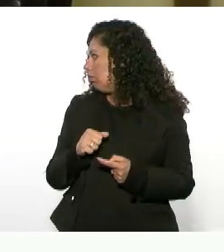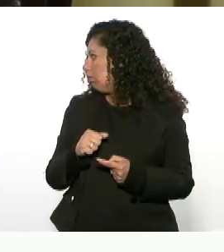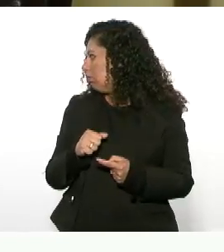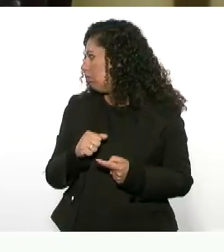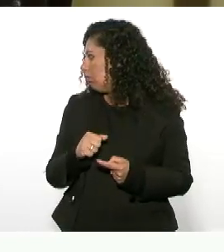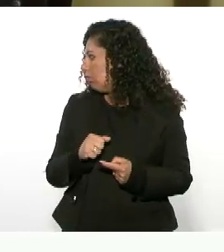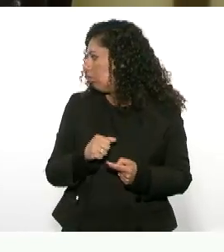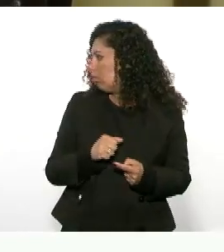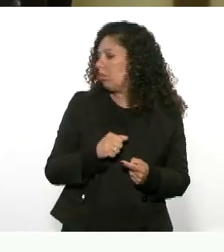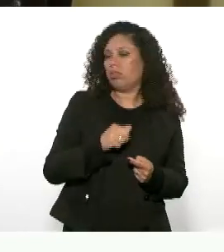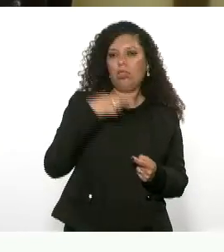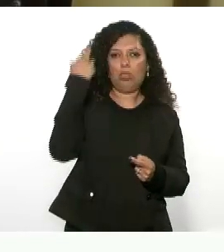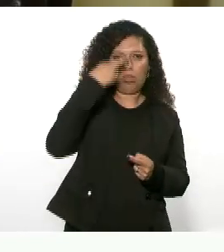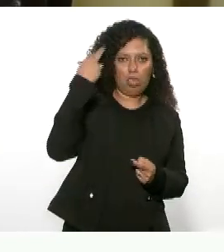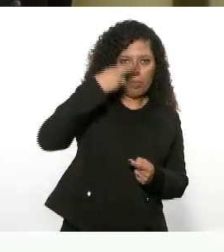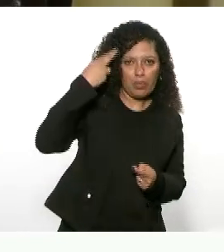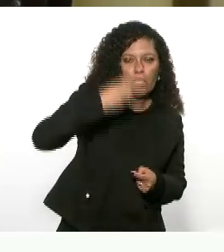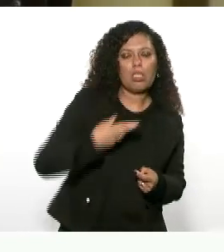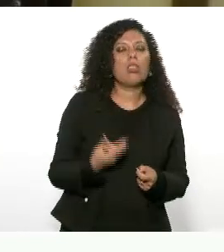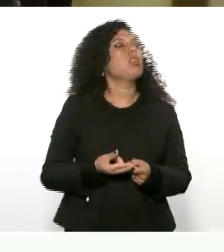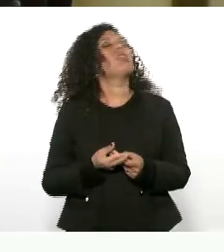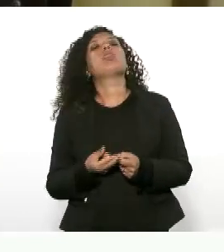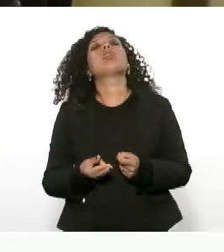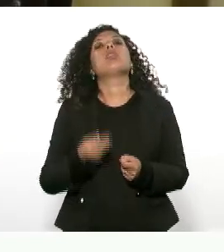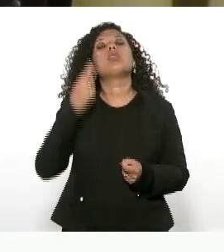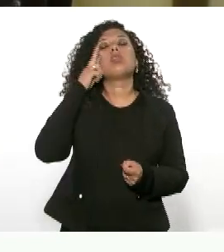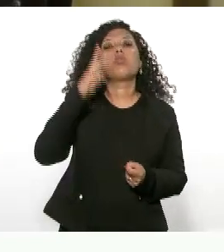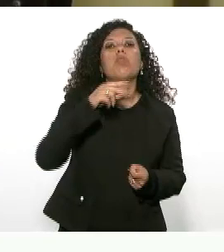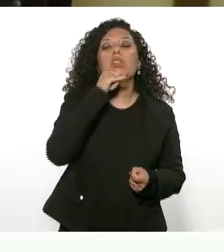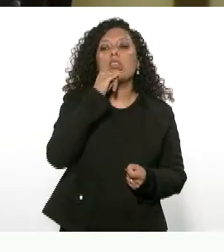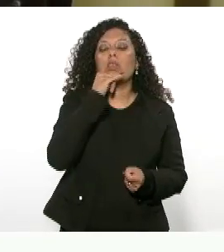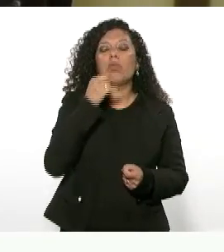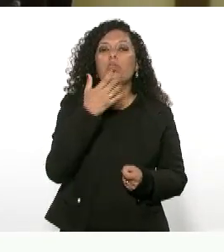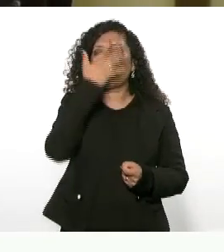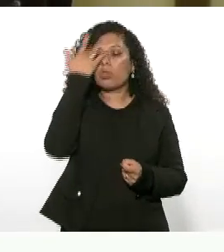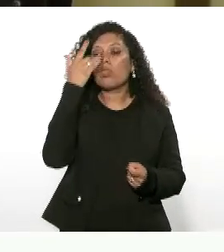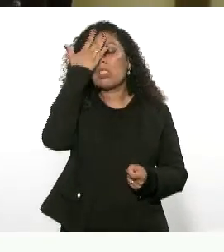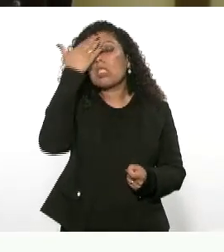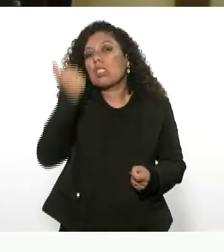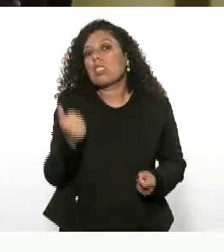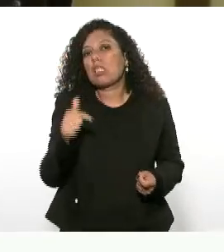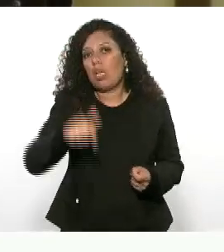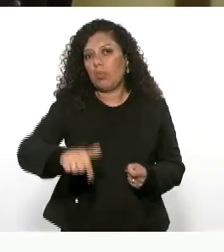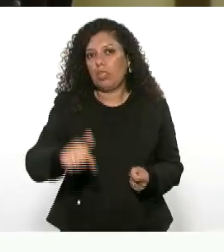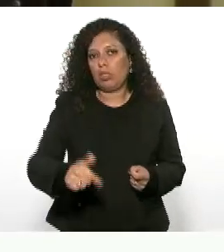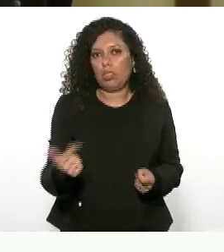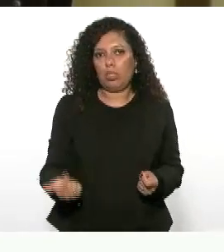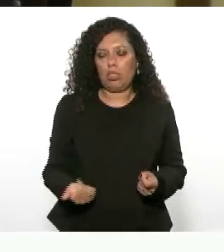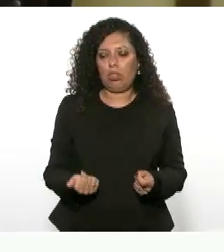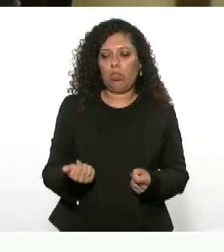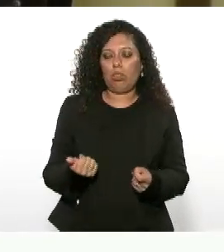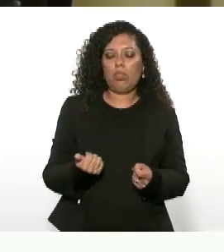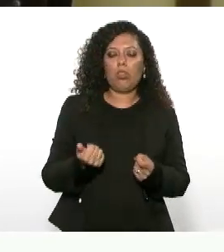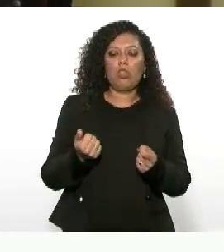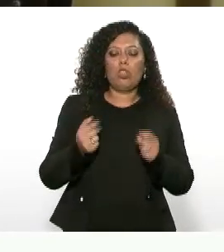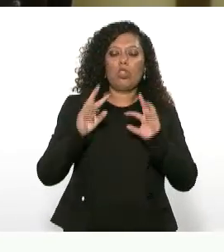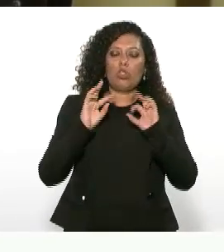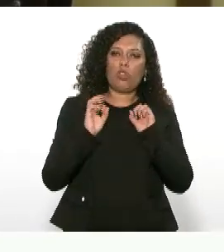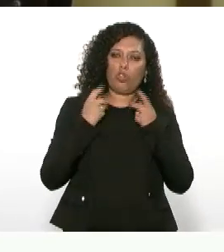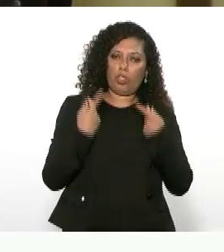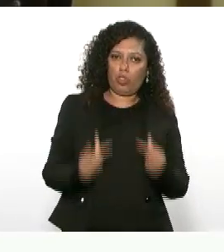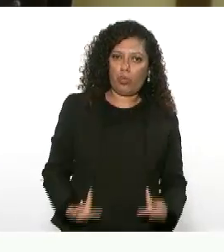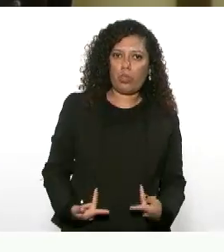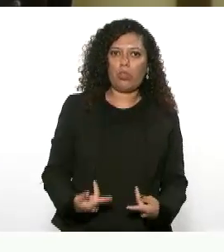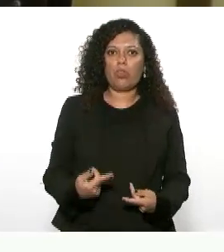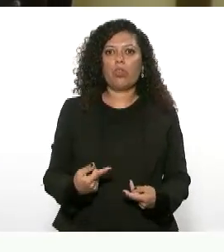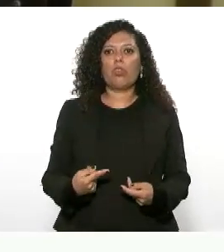muito maior para servir a vários órgãos. A gente teve uma condenação, muitos aqui sabem, uma condenação da Corte Interamericana de Direitos Humanos, no caso